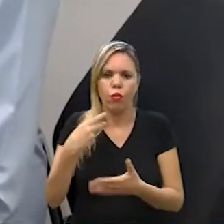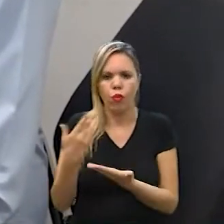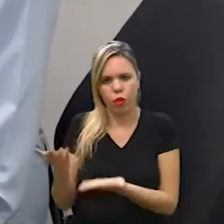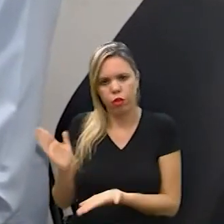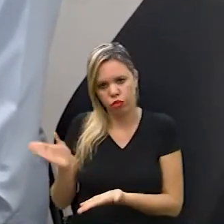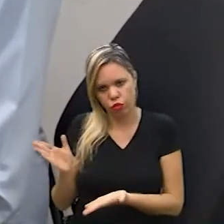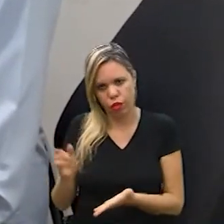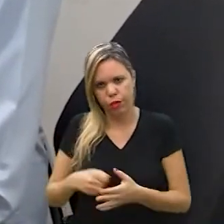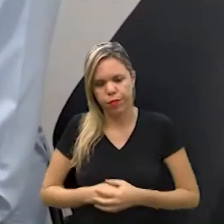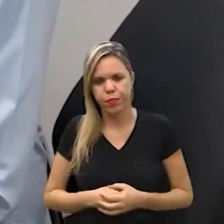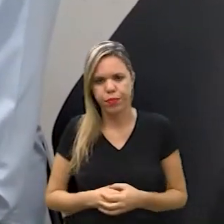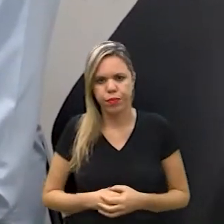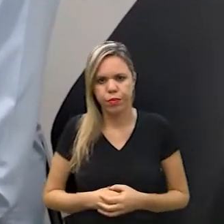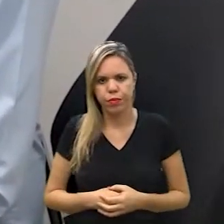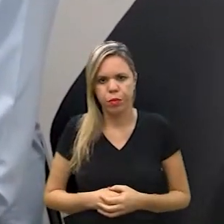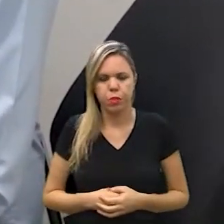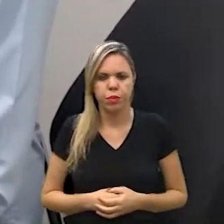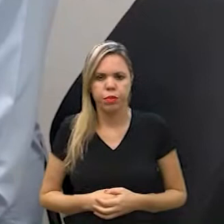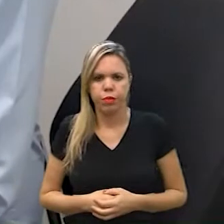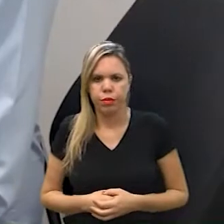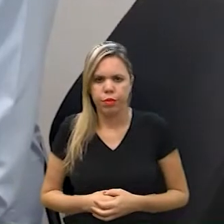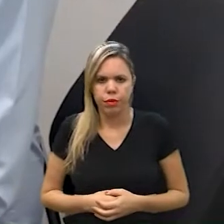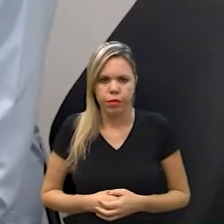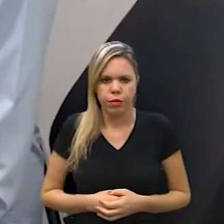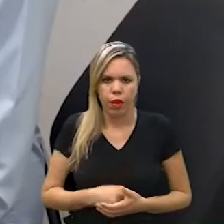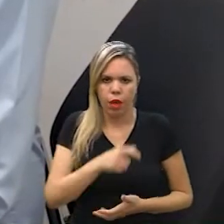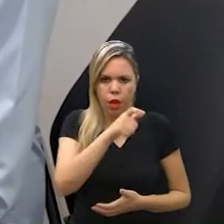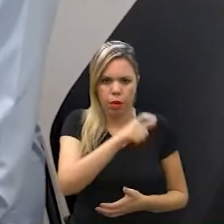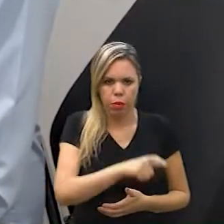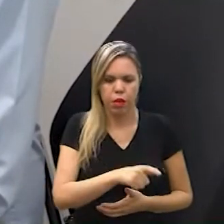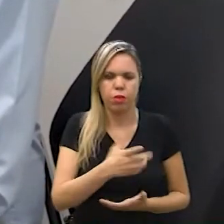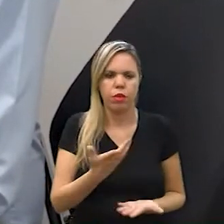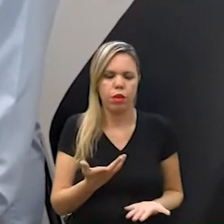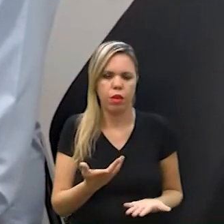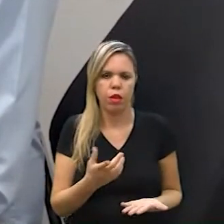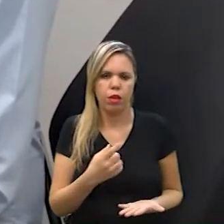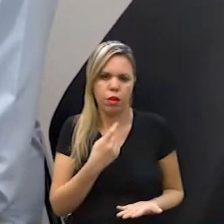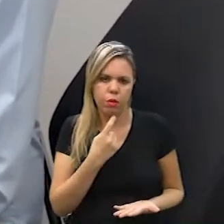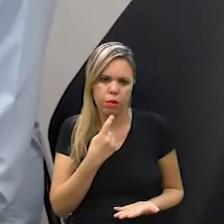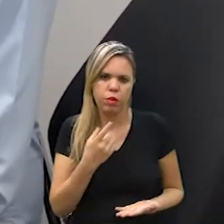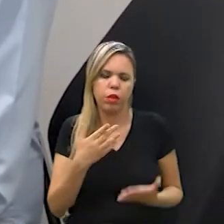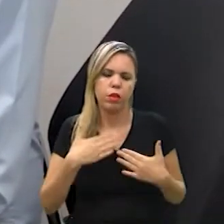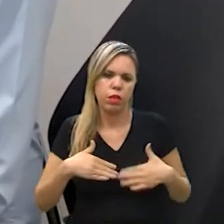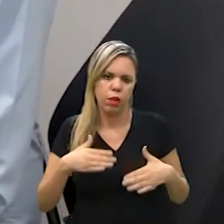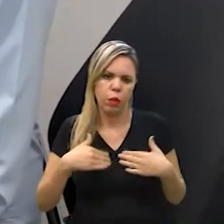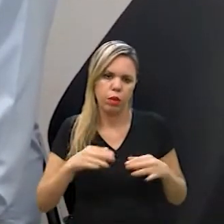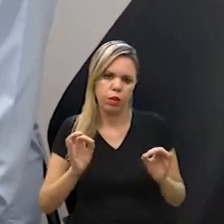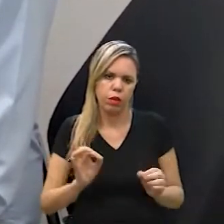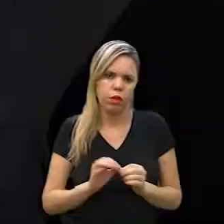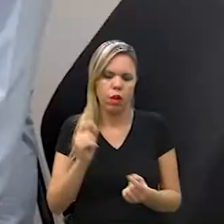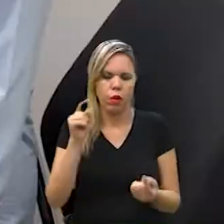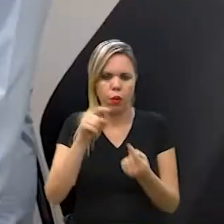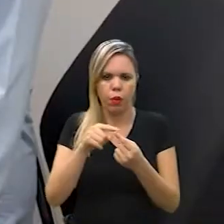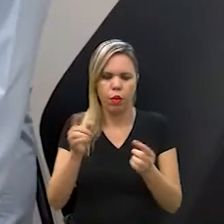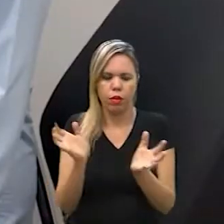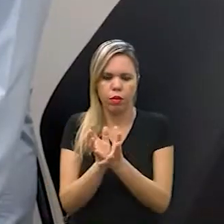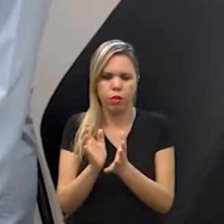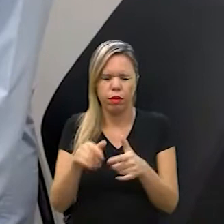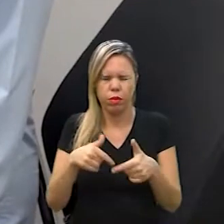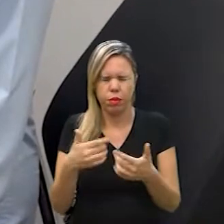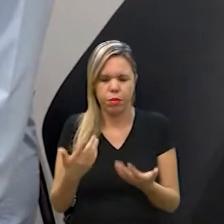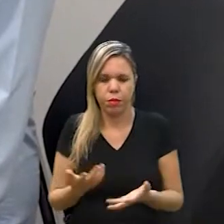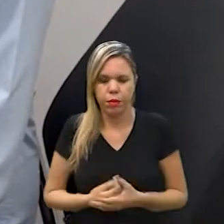iniciativa do vereador já dá condições de um projeto de lei desse dar, pelo menos, tranquilidade. A ideia